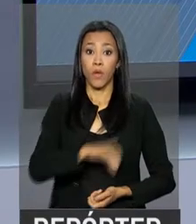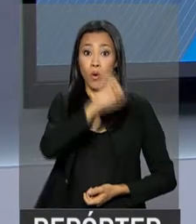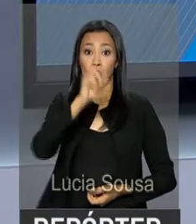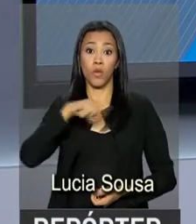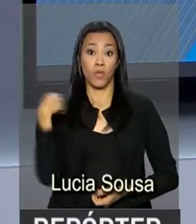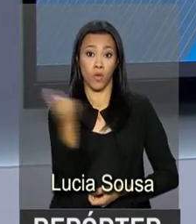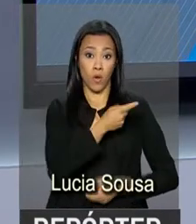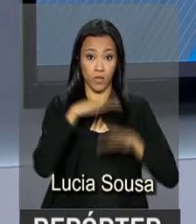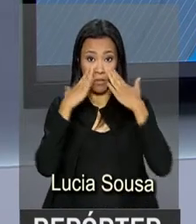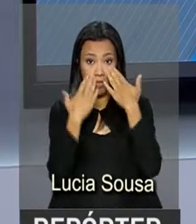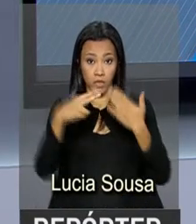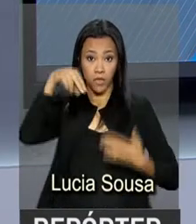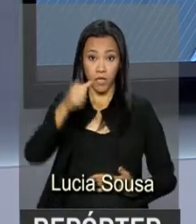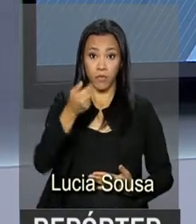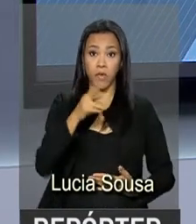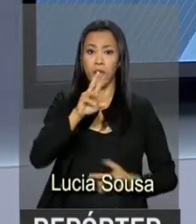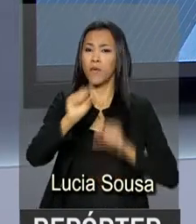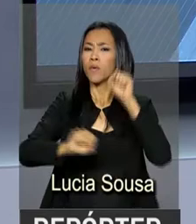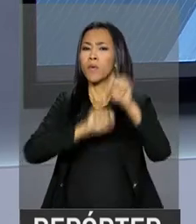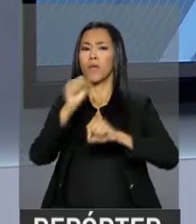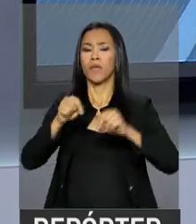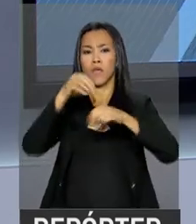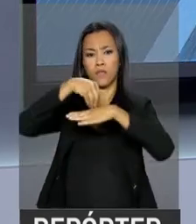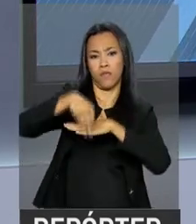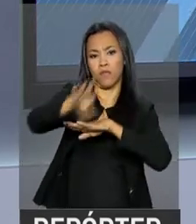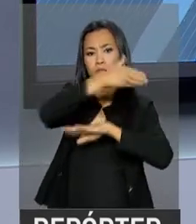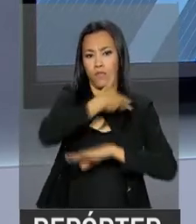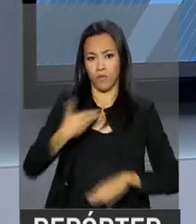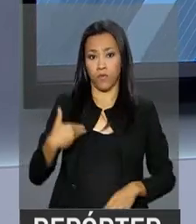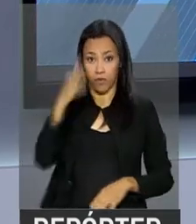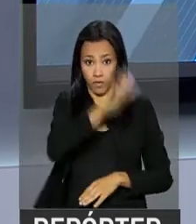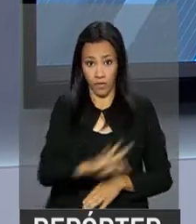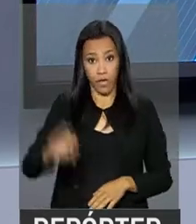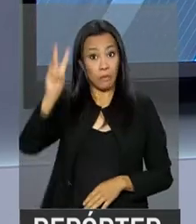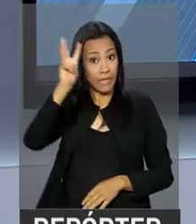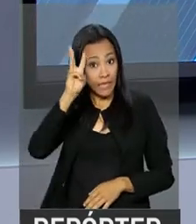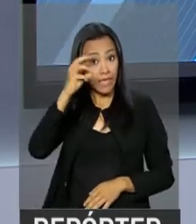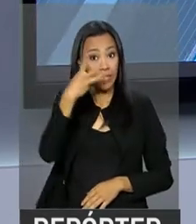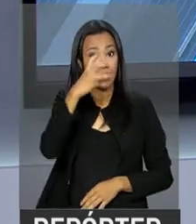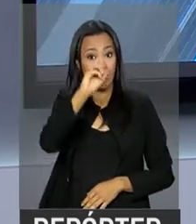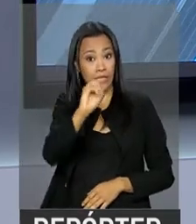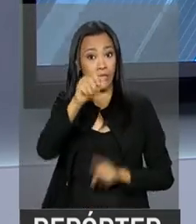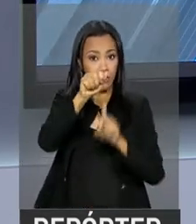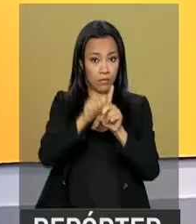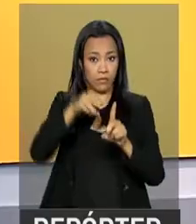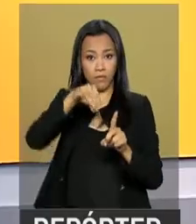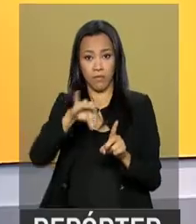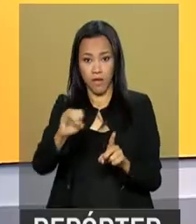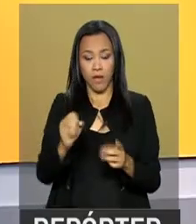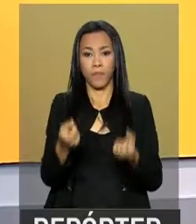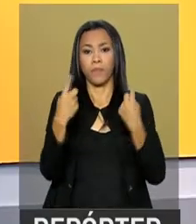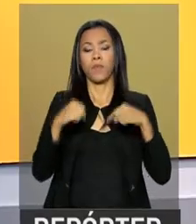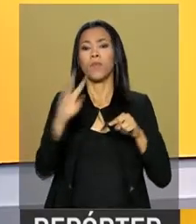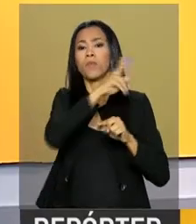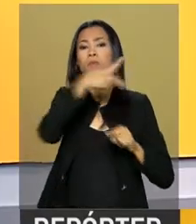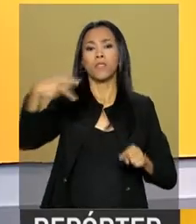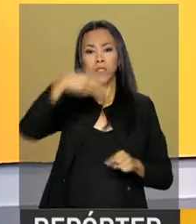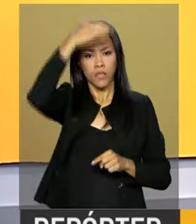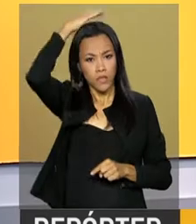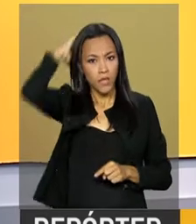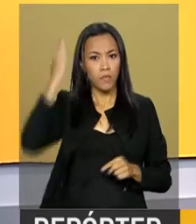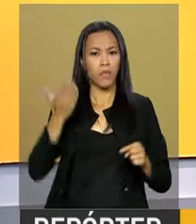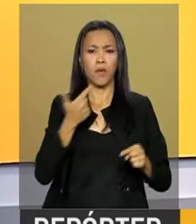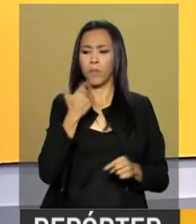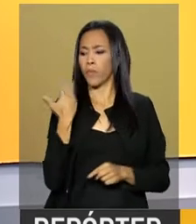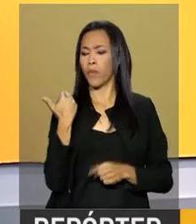estamos no ar com o repórter NBR e as notícias do governo federal desta terça-feira, 30 de maio. O presidente Michel Temer abriu